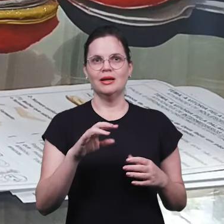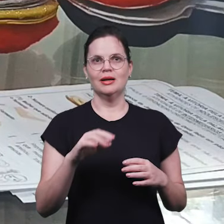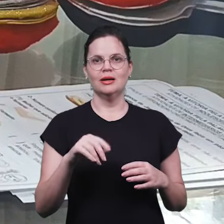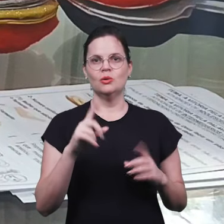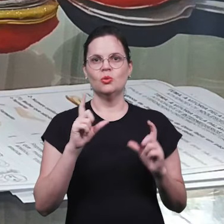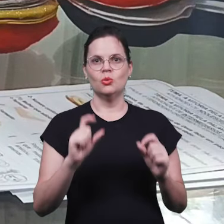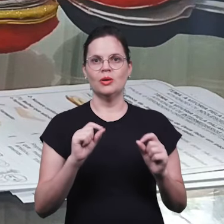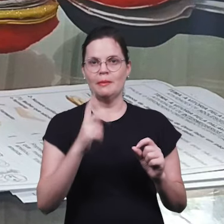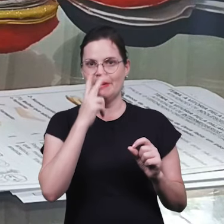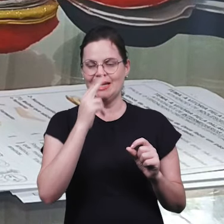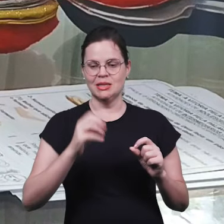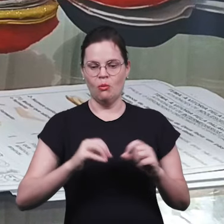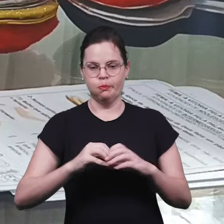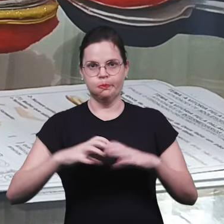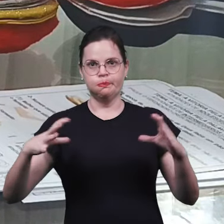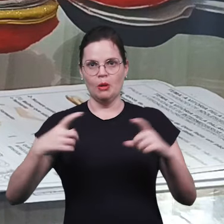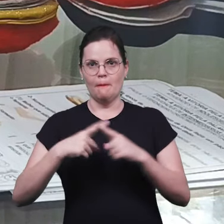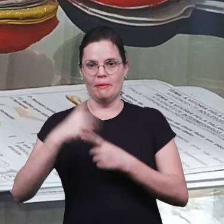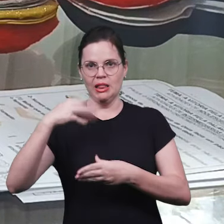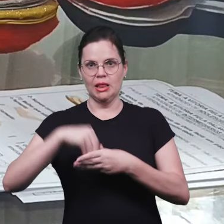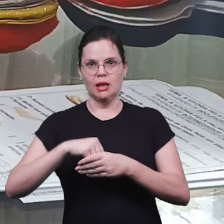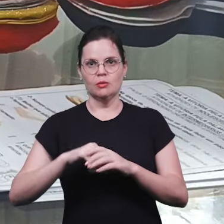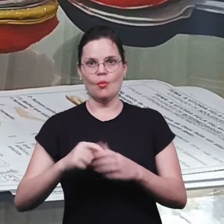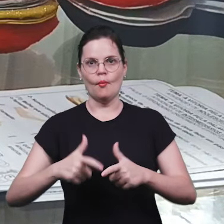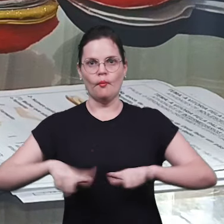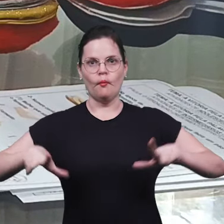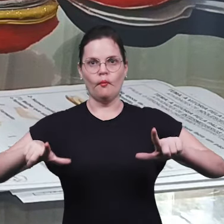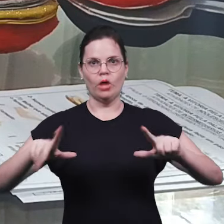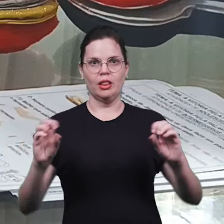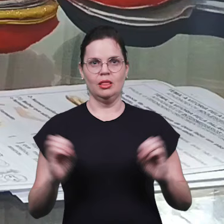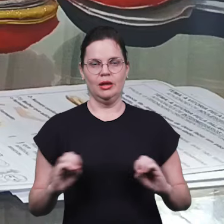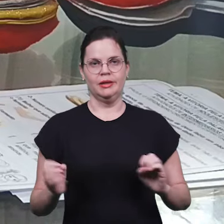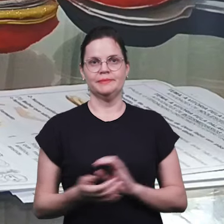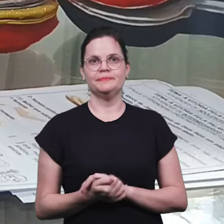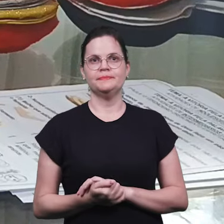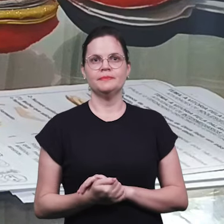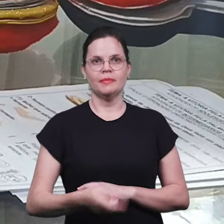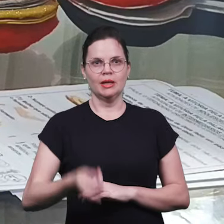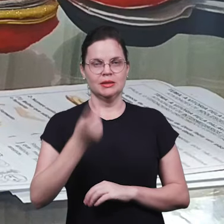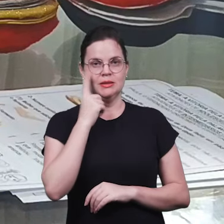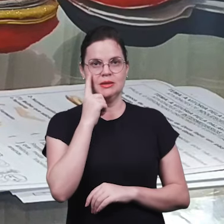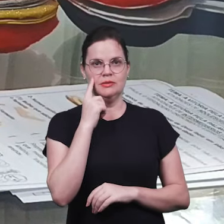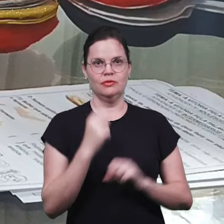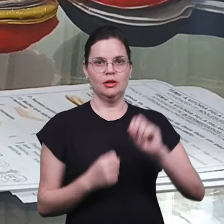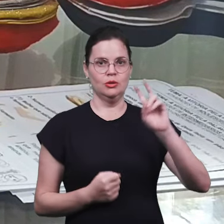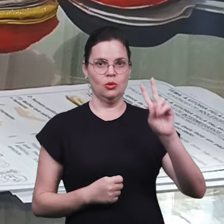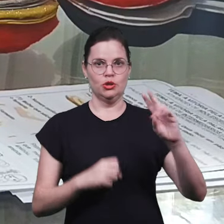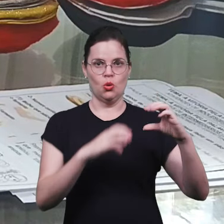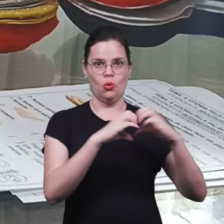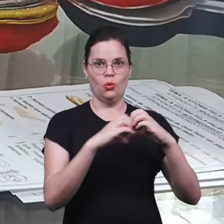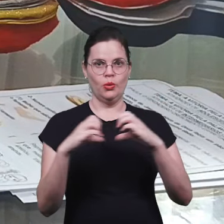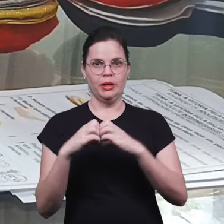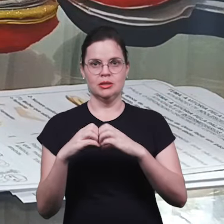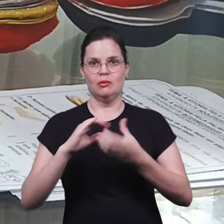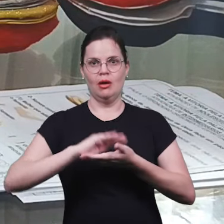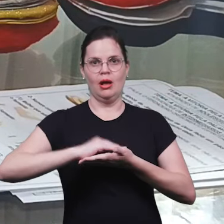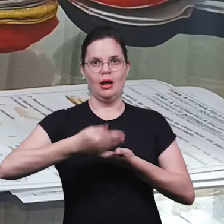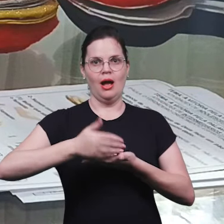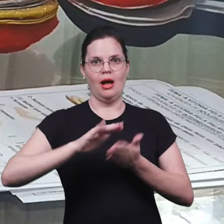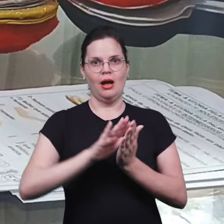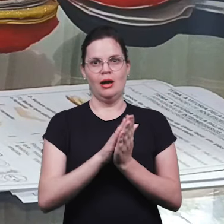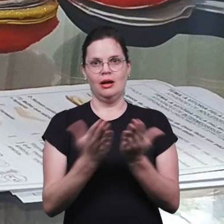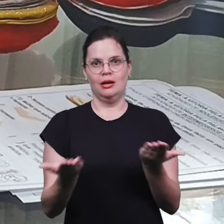artificial, um crescimento imediato, mas está oco por dentro. E eu tenho 2 coraçõezinhos que são caixinhas, que aí os